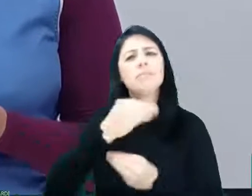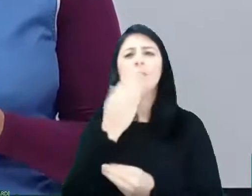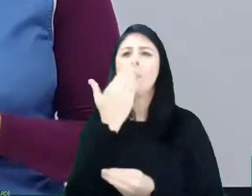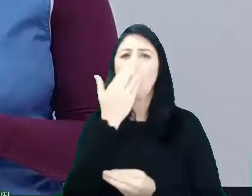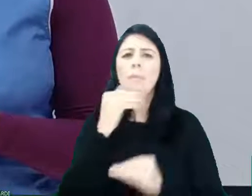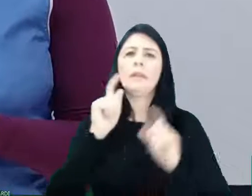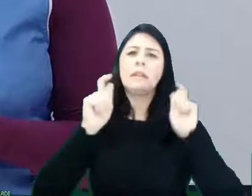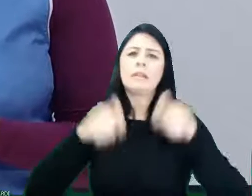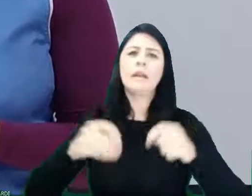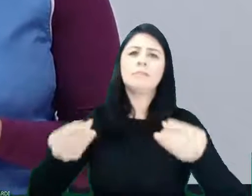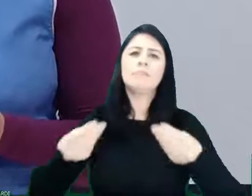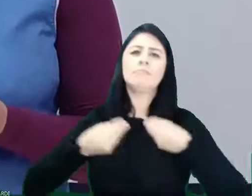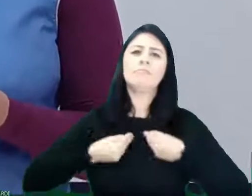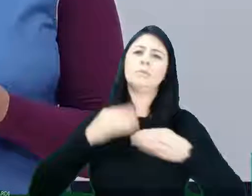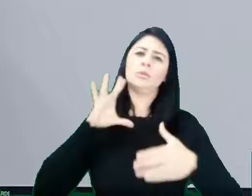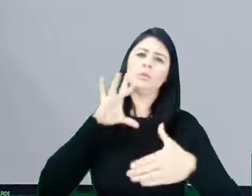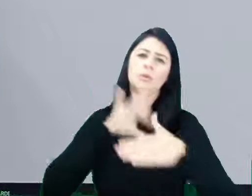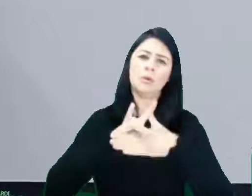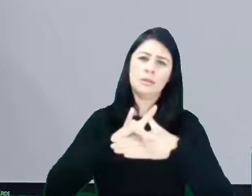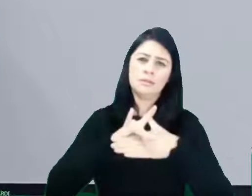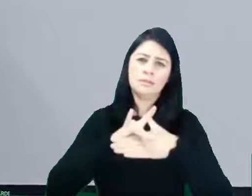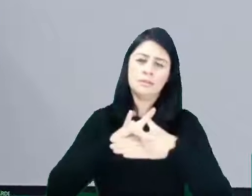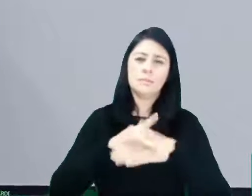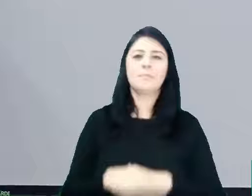alguma doença para nós.